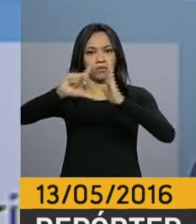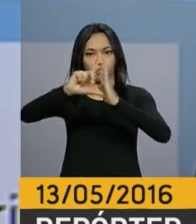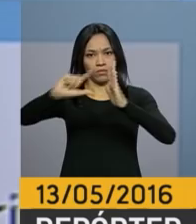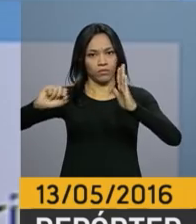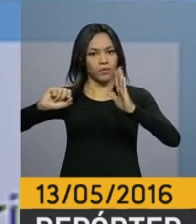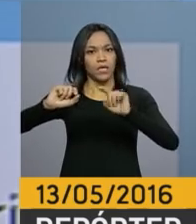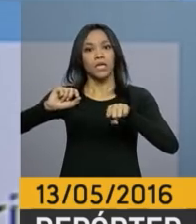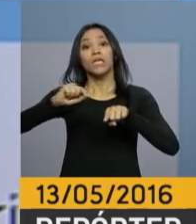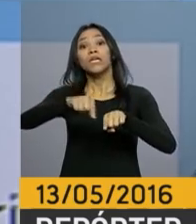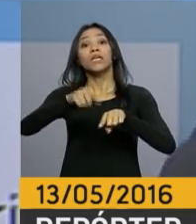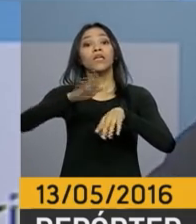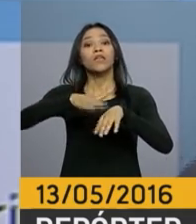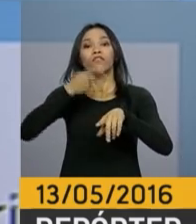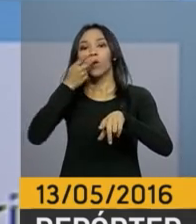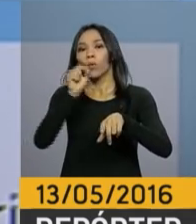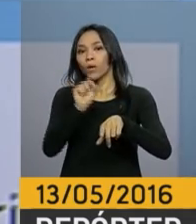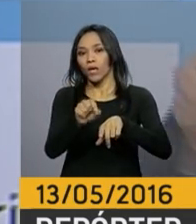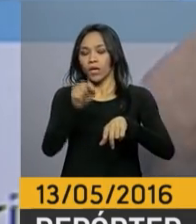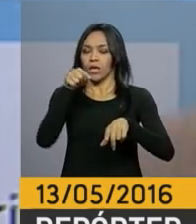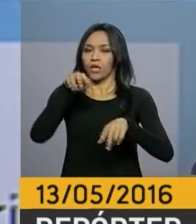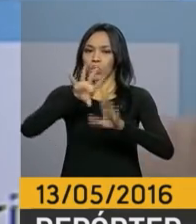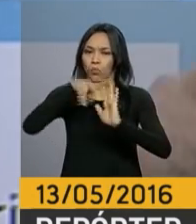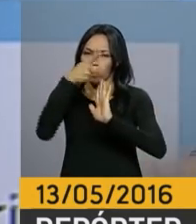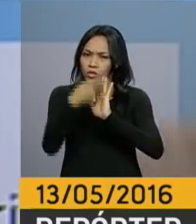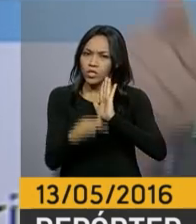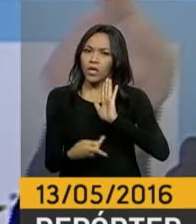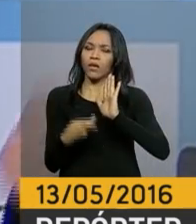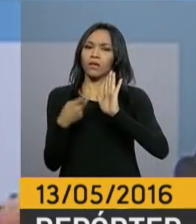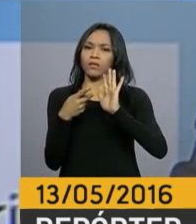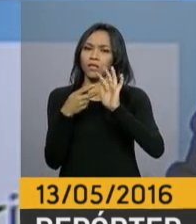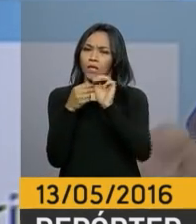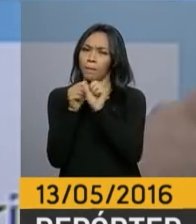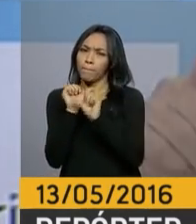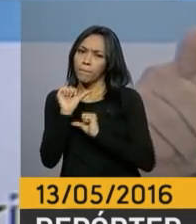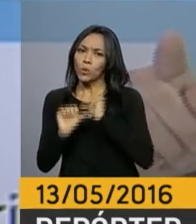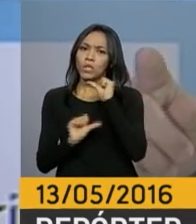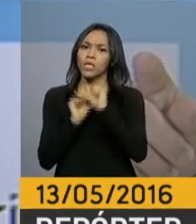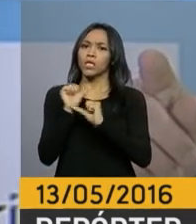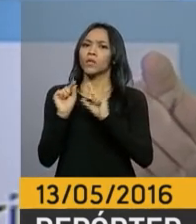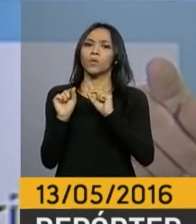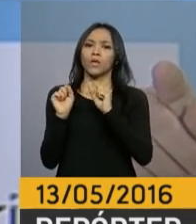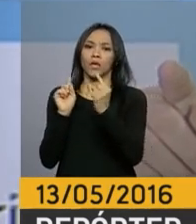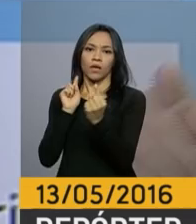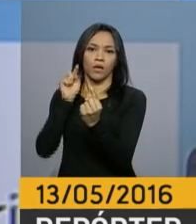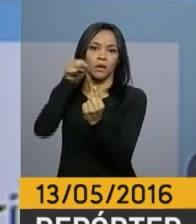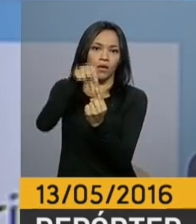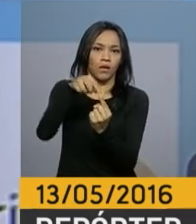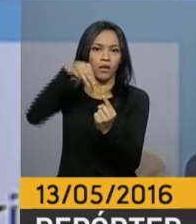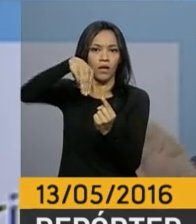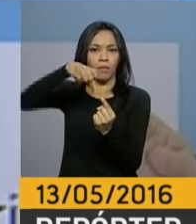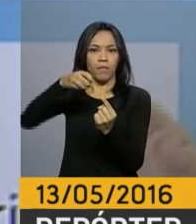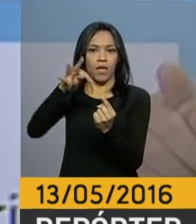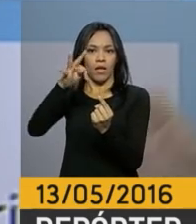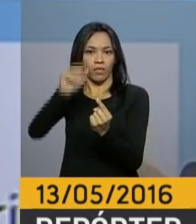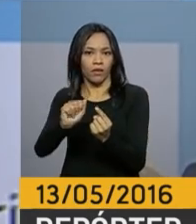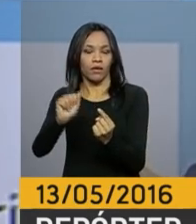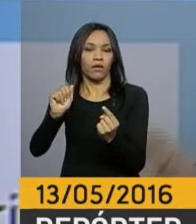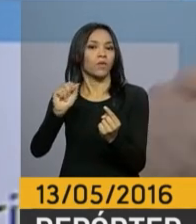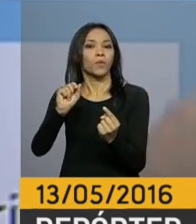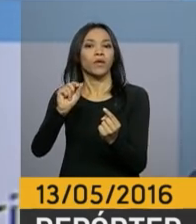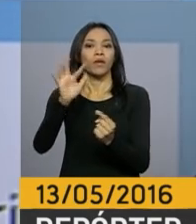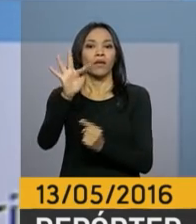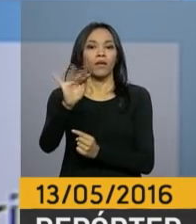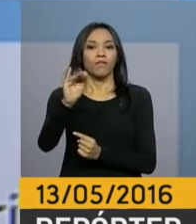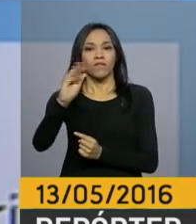foi no sentido de que o projeto que está alterando a meta fiscal eh de em R 96 milhões de